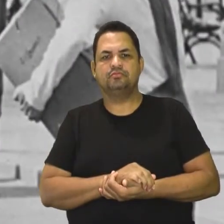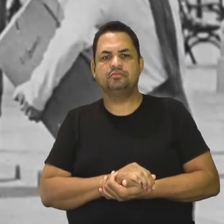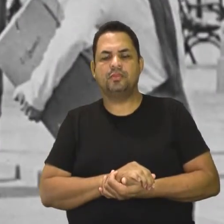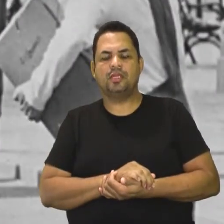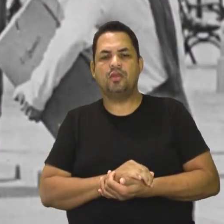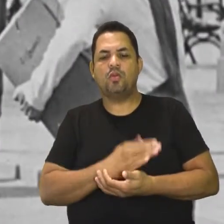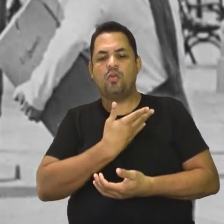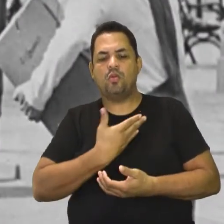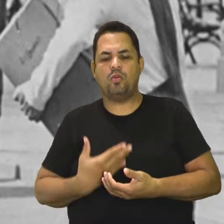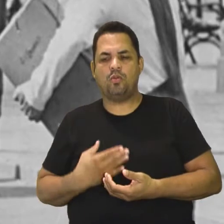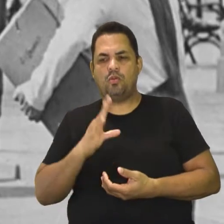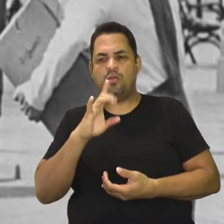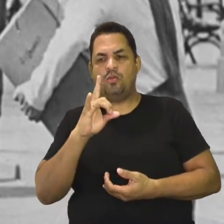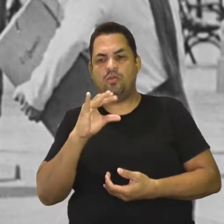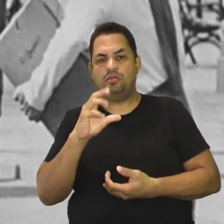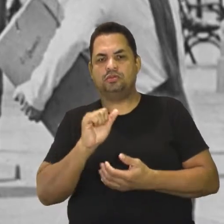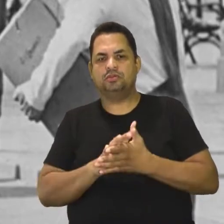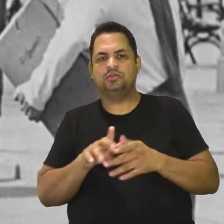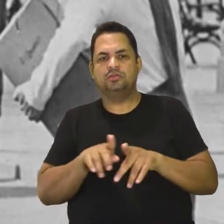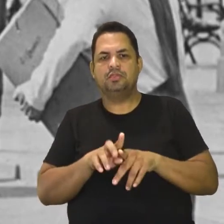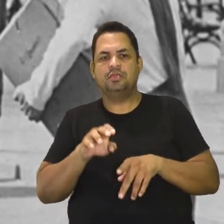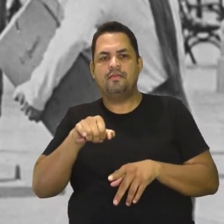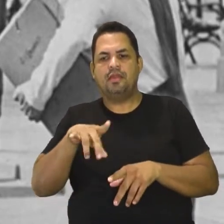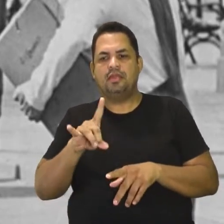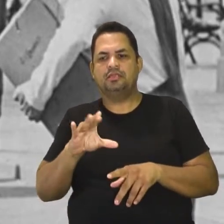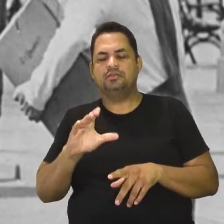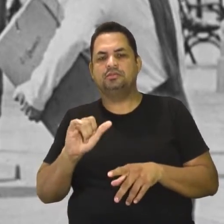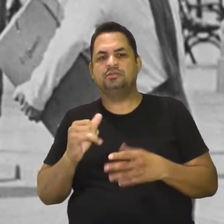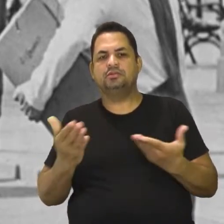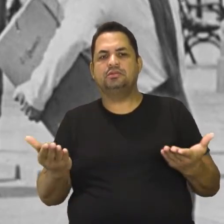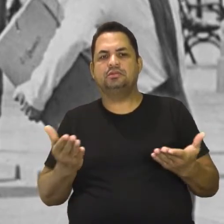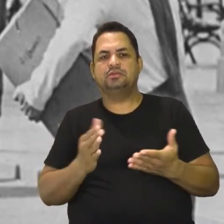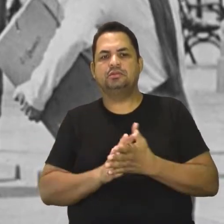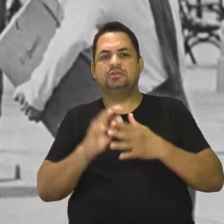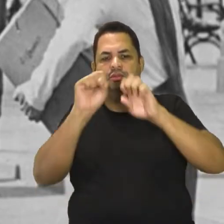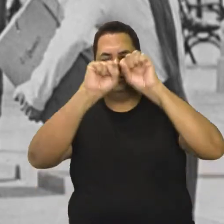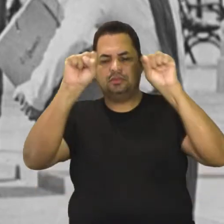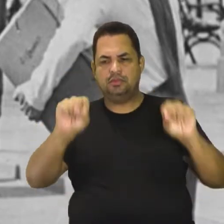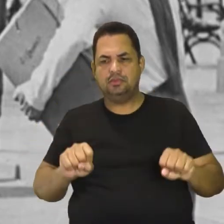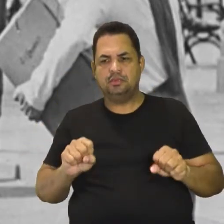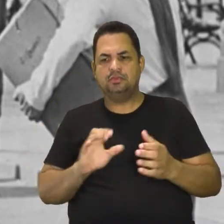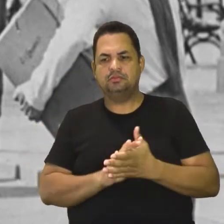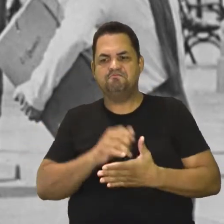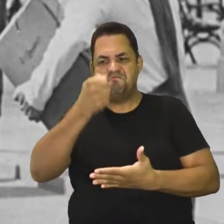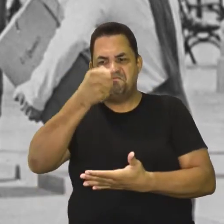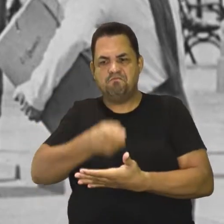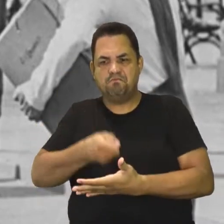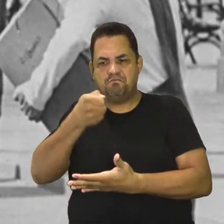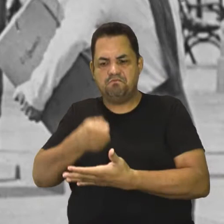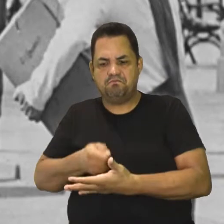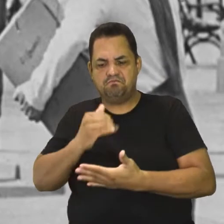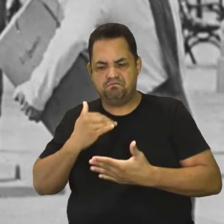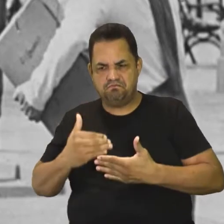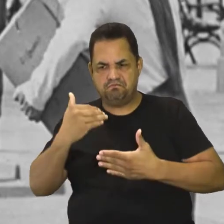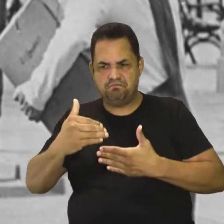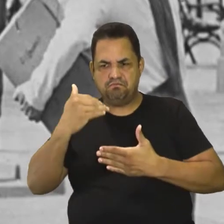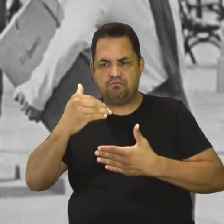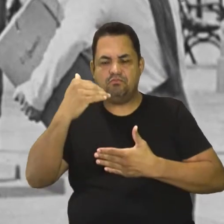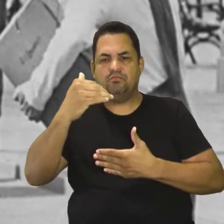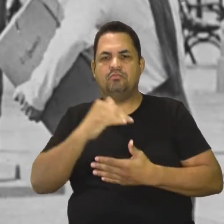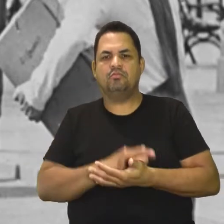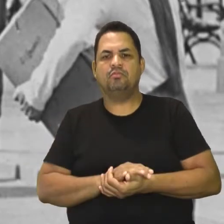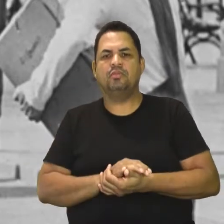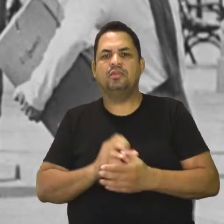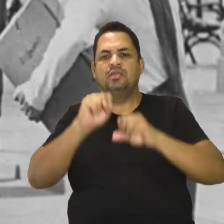Costa e Silva, nós temos o governo de Médici, o sistema endurecendo cada vez mais.